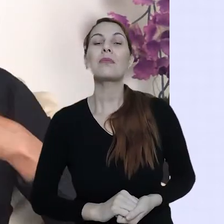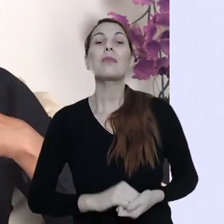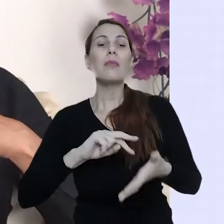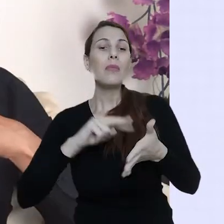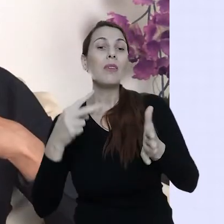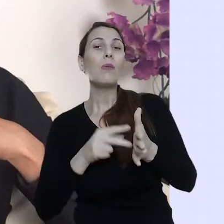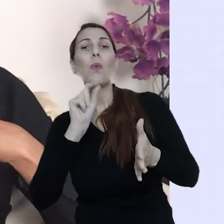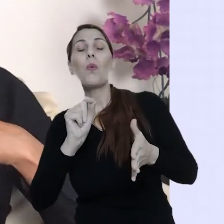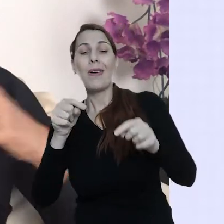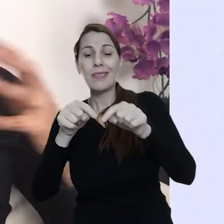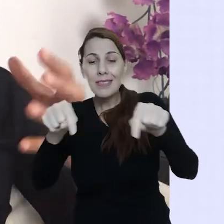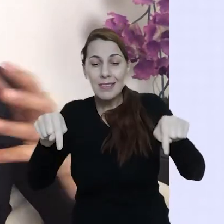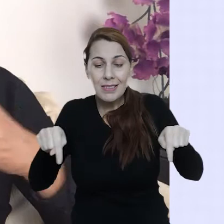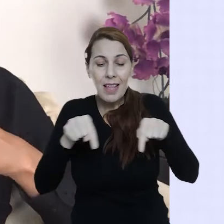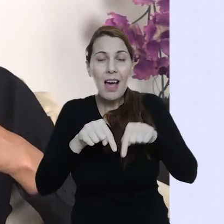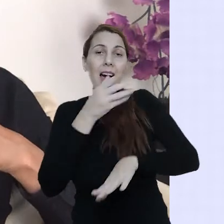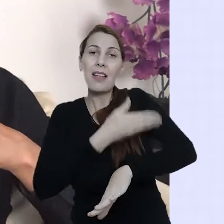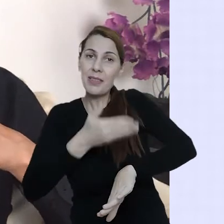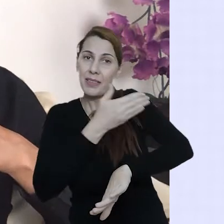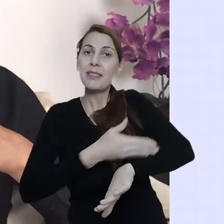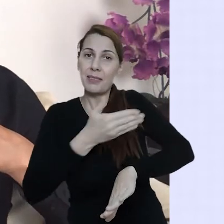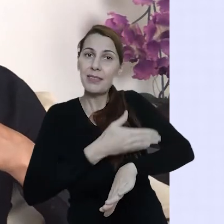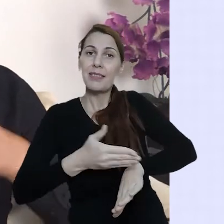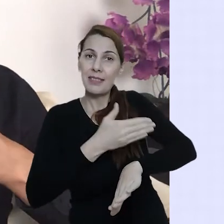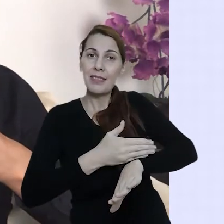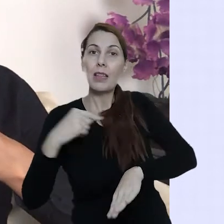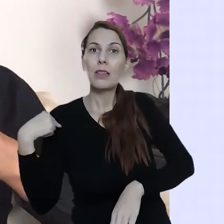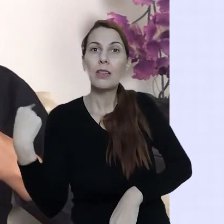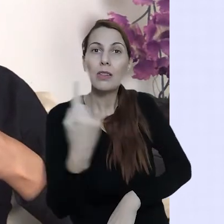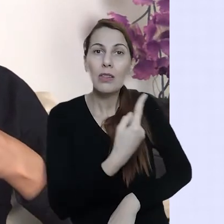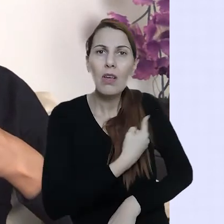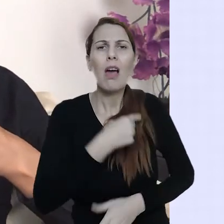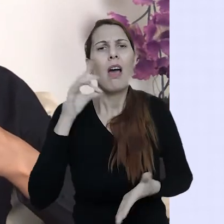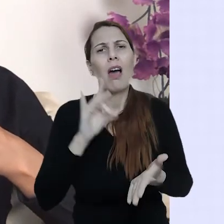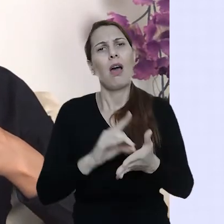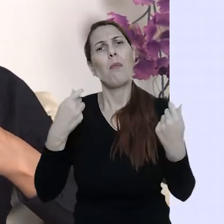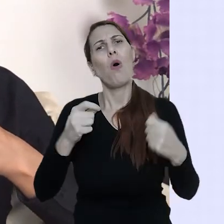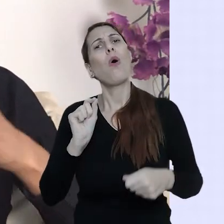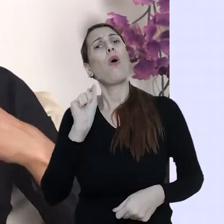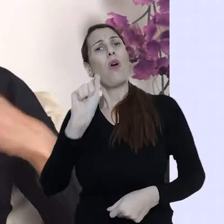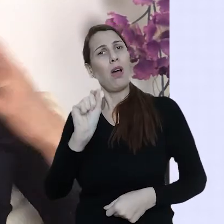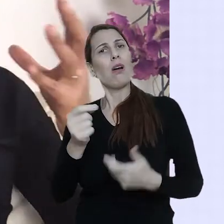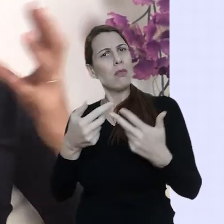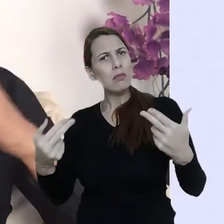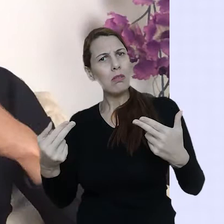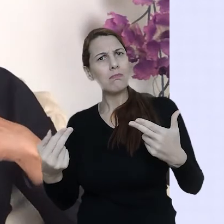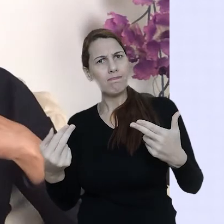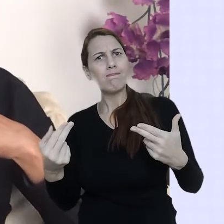Wuquan, né, que é a sala de treinamento. E, de fato, a gente precisa de